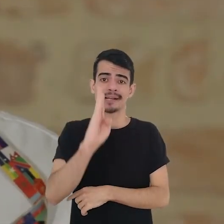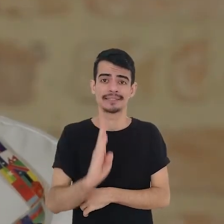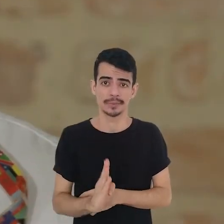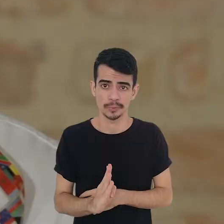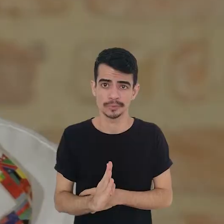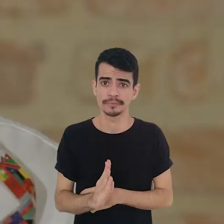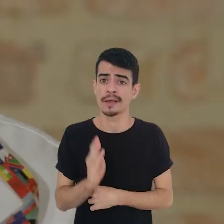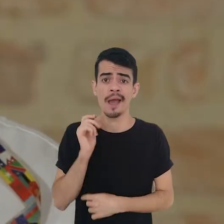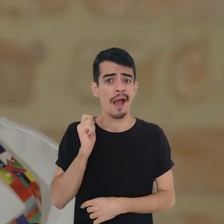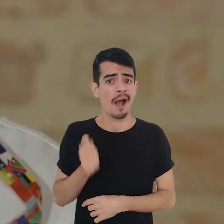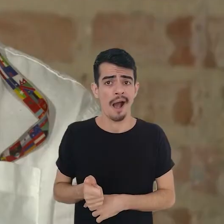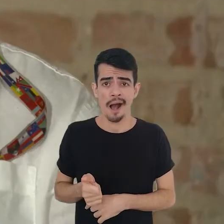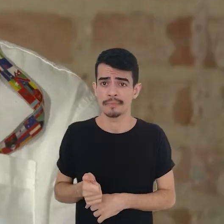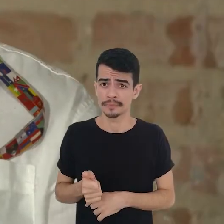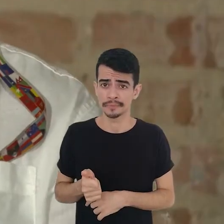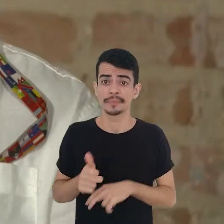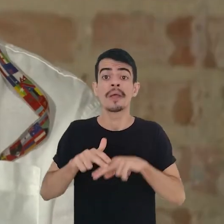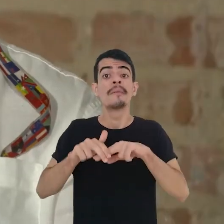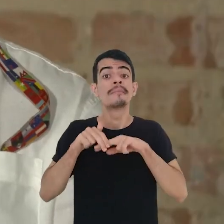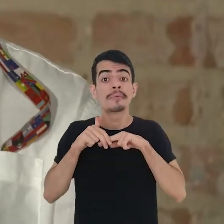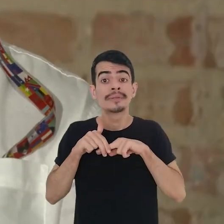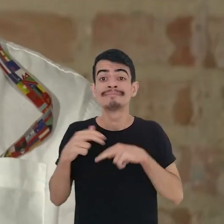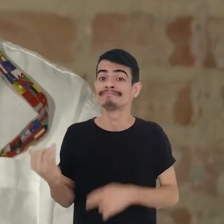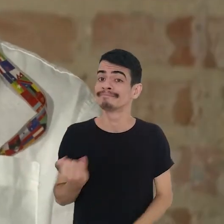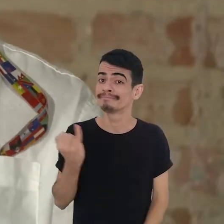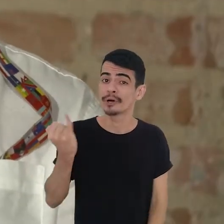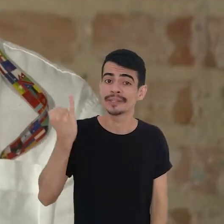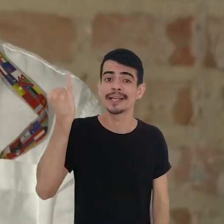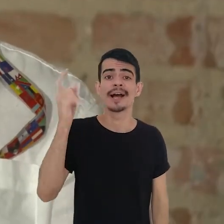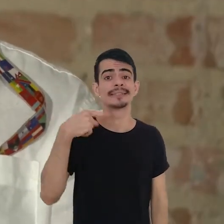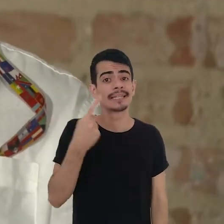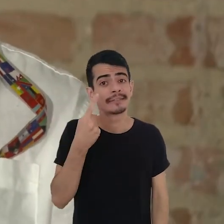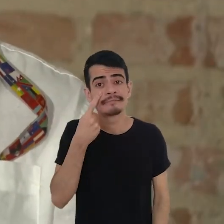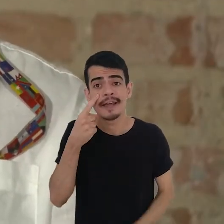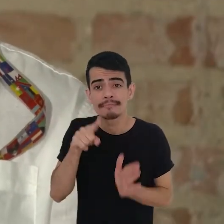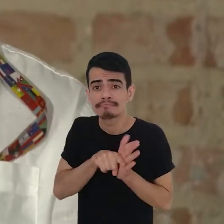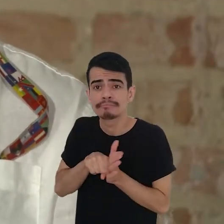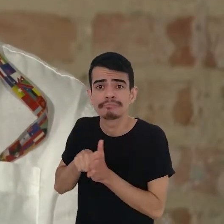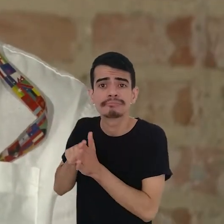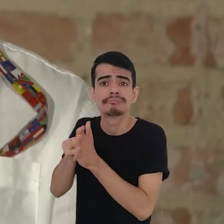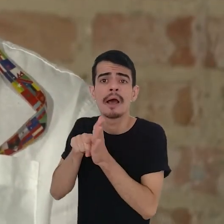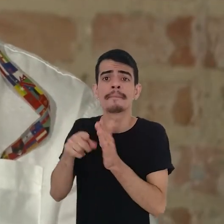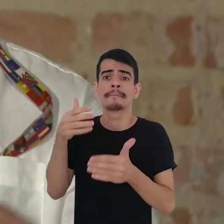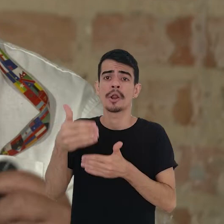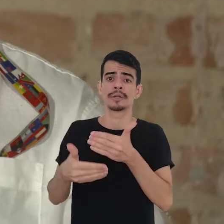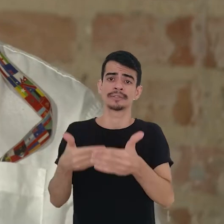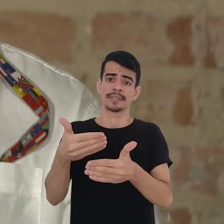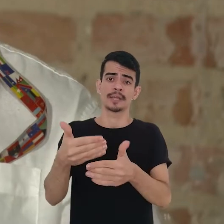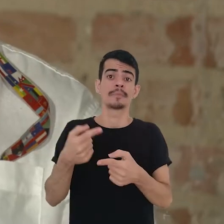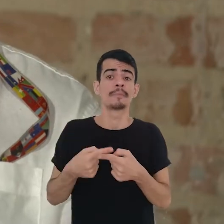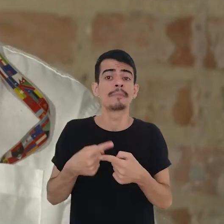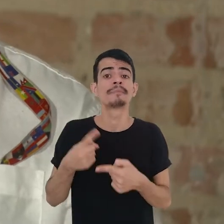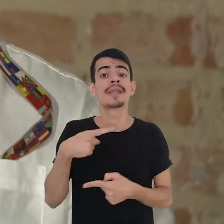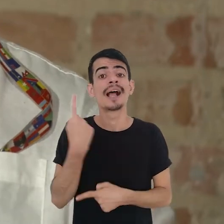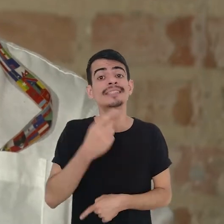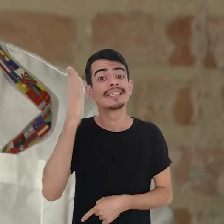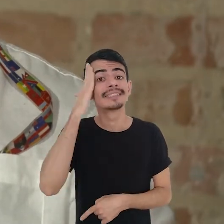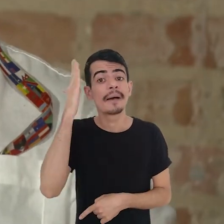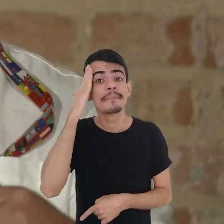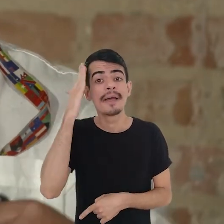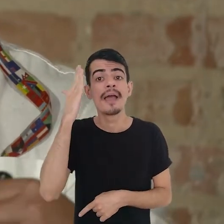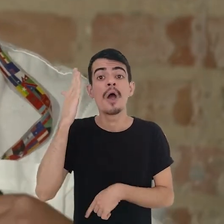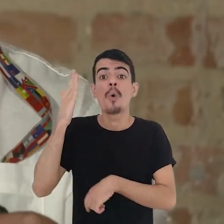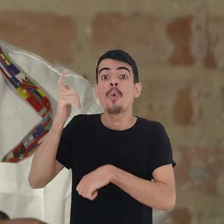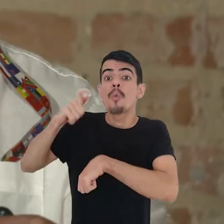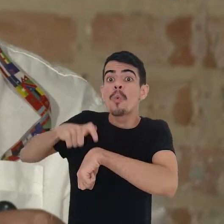poucas décadas. Portanto, é por isso que é tão importante a gente monitorar esse processo, para que a gente possa saber em